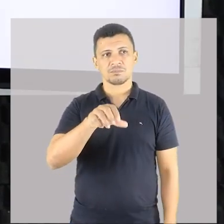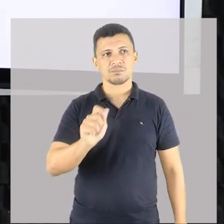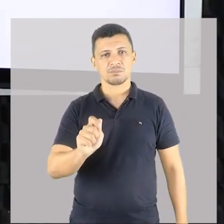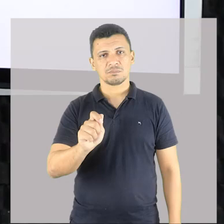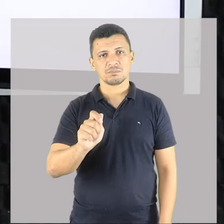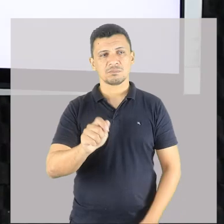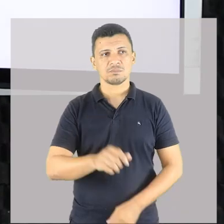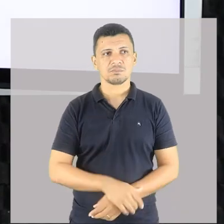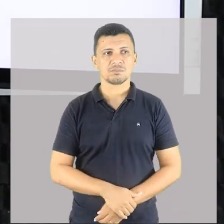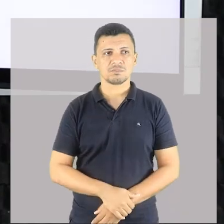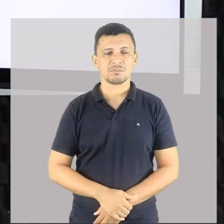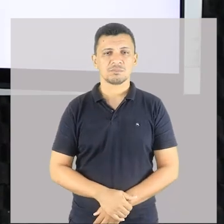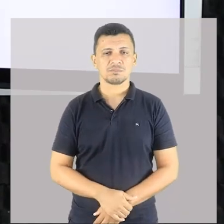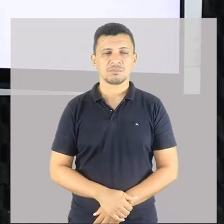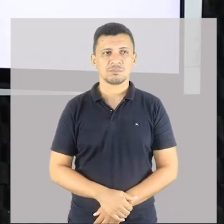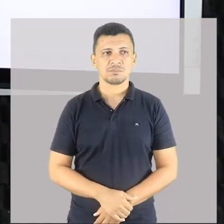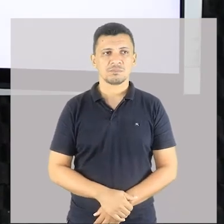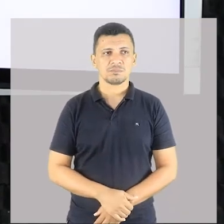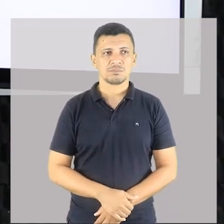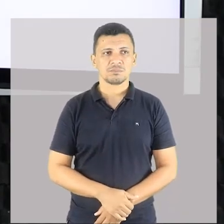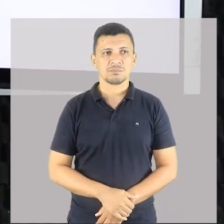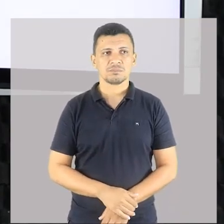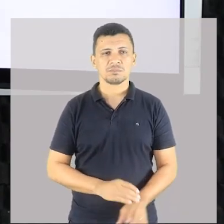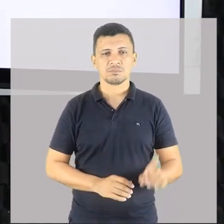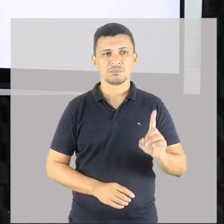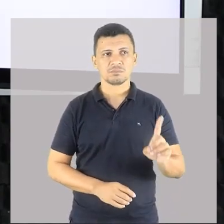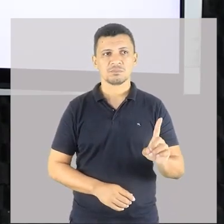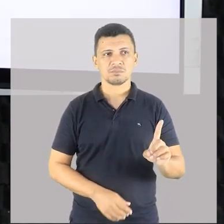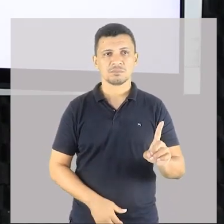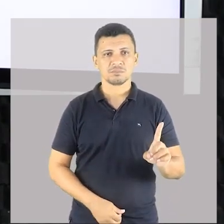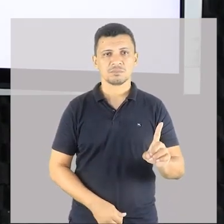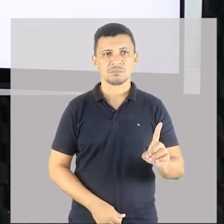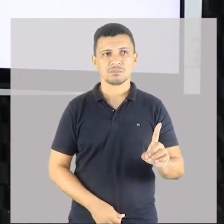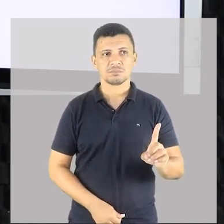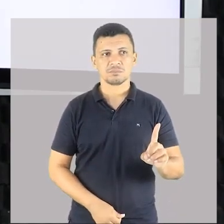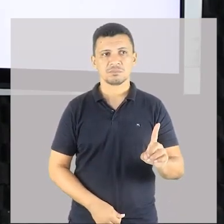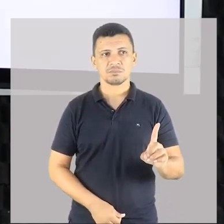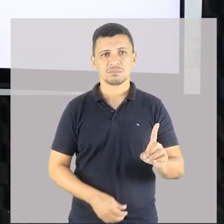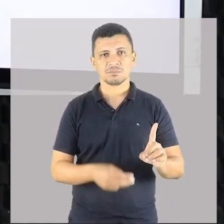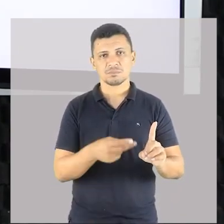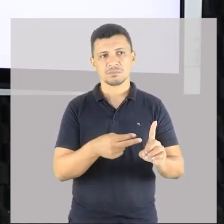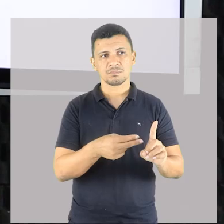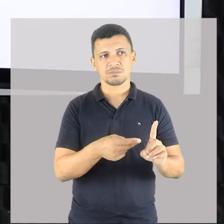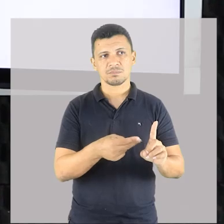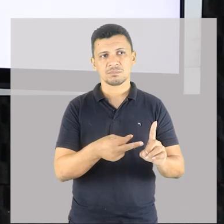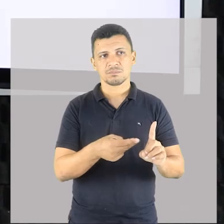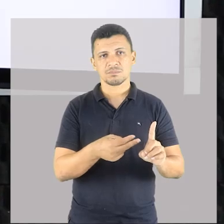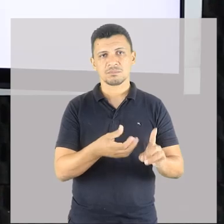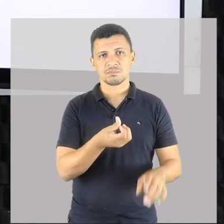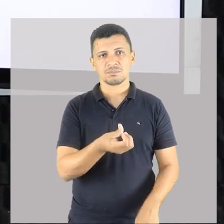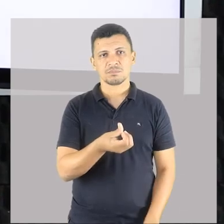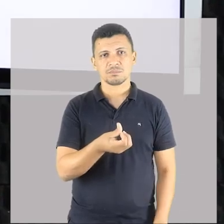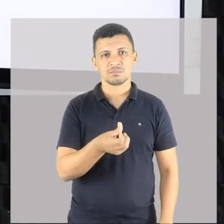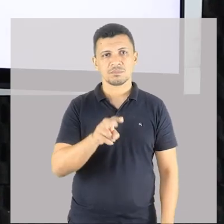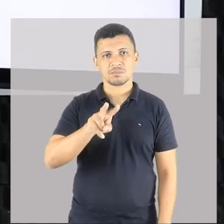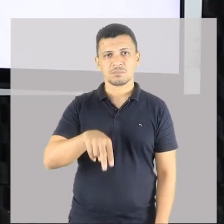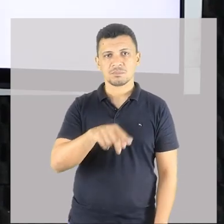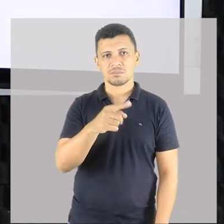amperes e o diâmetro dela é igual a 6π